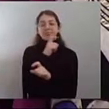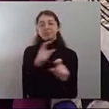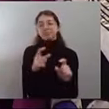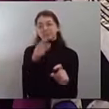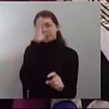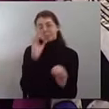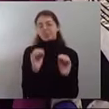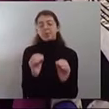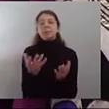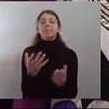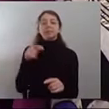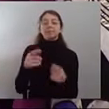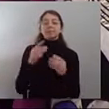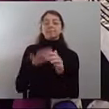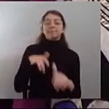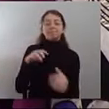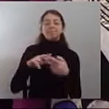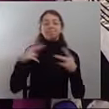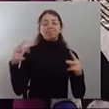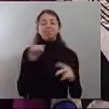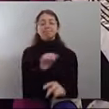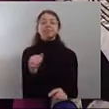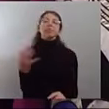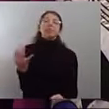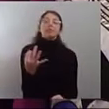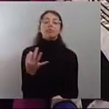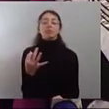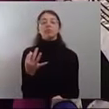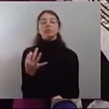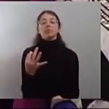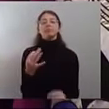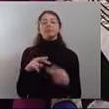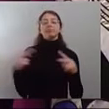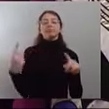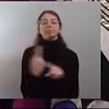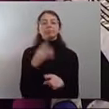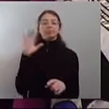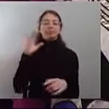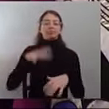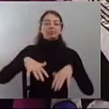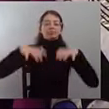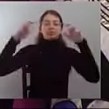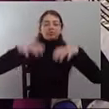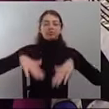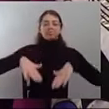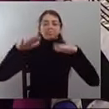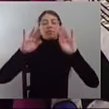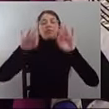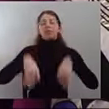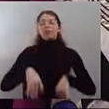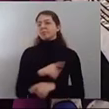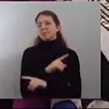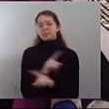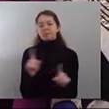que aqui tivemos hoje marca o fim do acompanhamento deste órgão autárquico aos impactos das inundações de dezembro. Porque esta sessão deve, isso